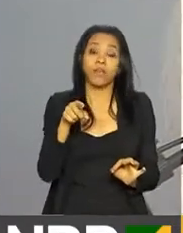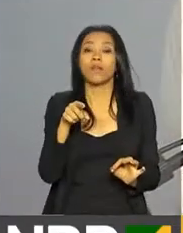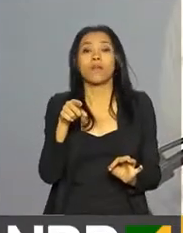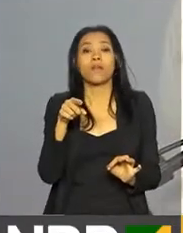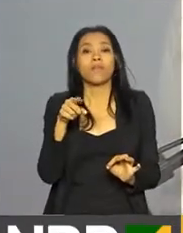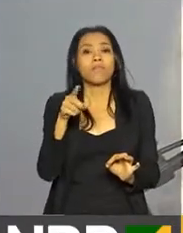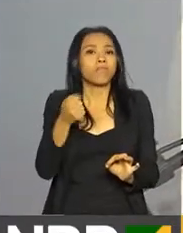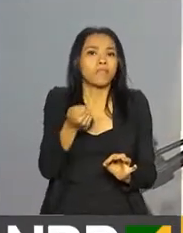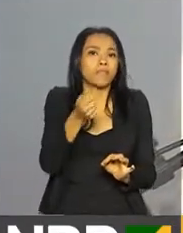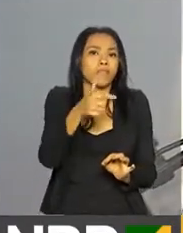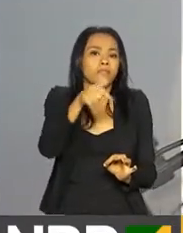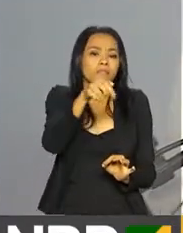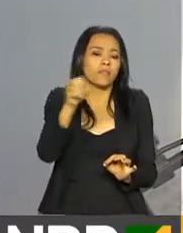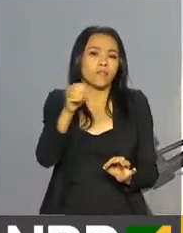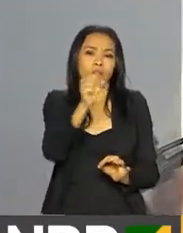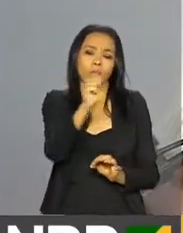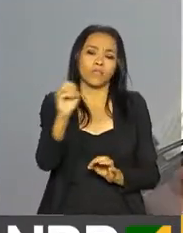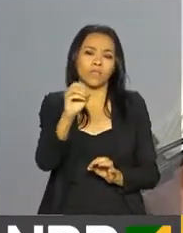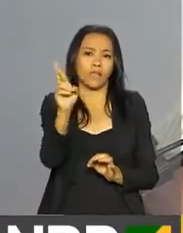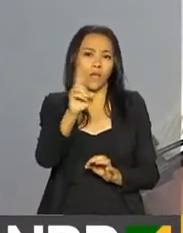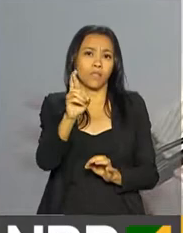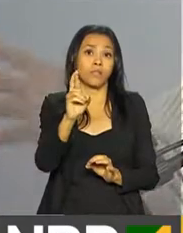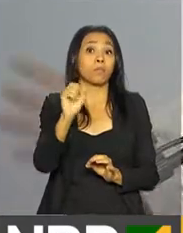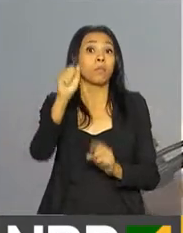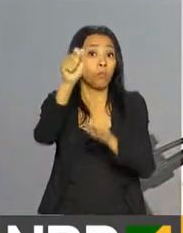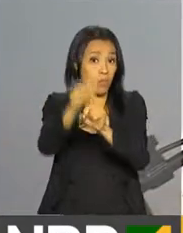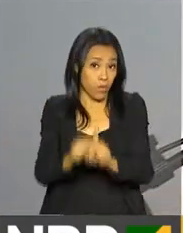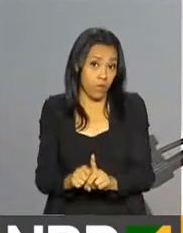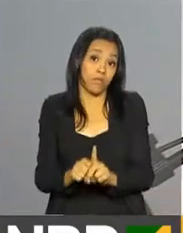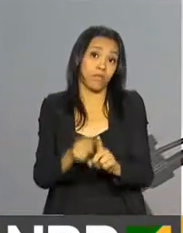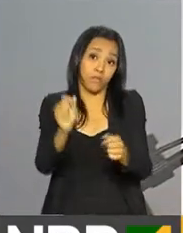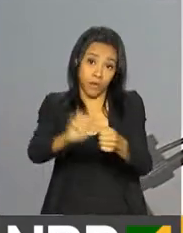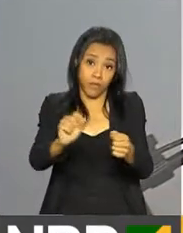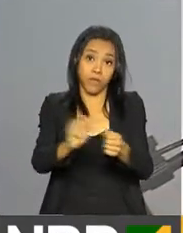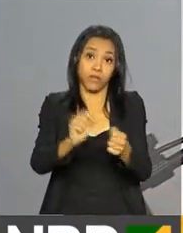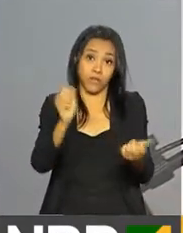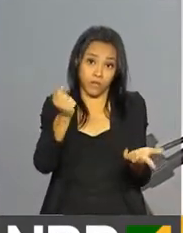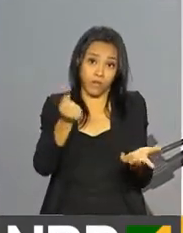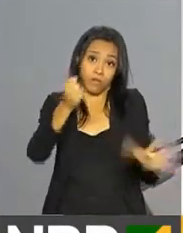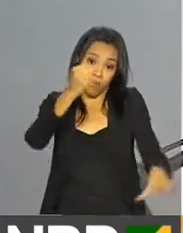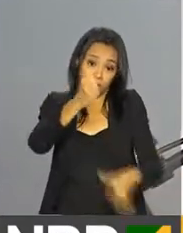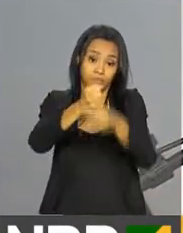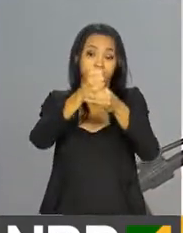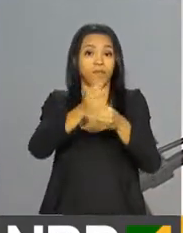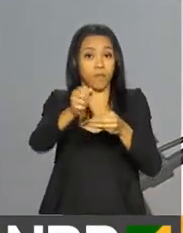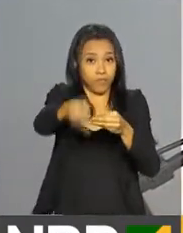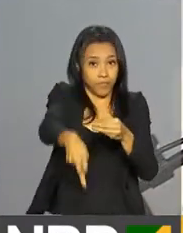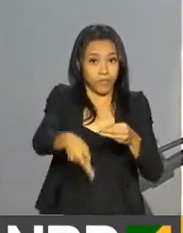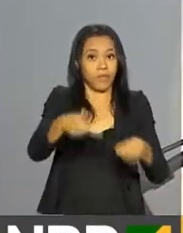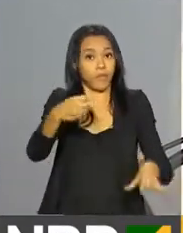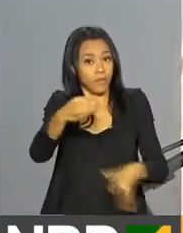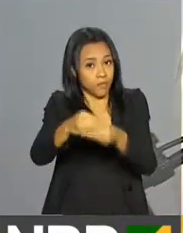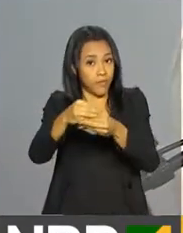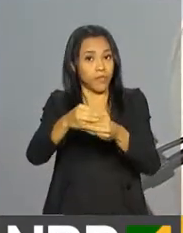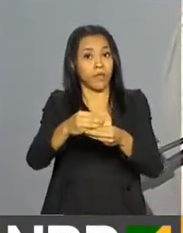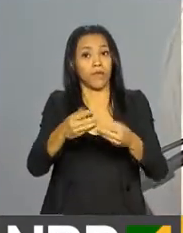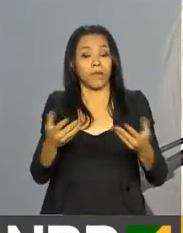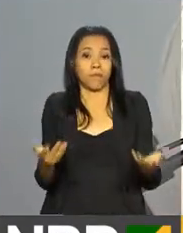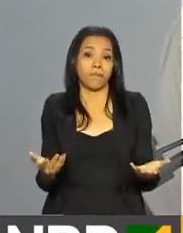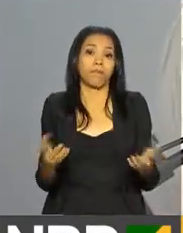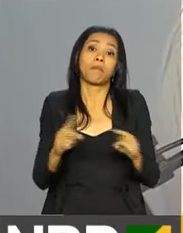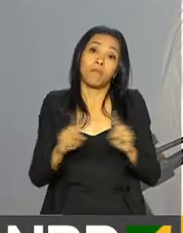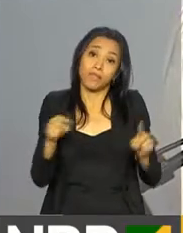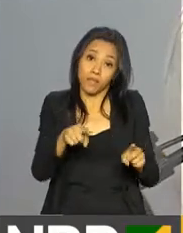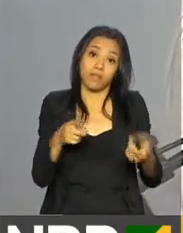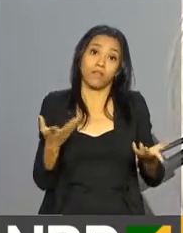desembolsar 780 reais por mês enquanto seja para fazer uma previdência complementar mas é isto que salva o